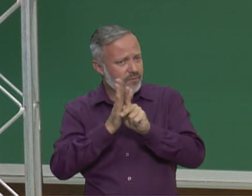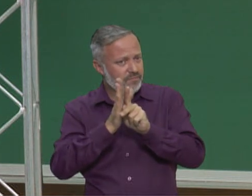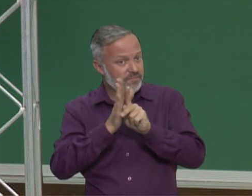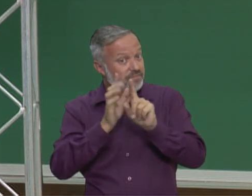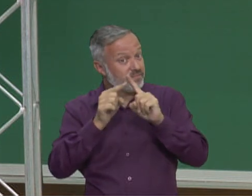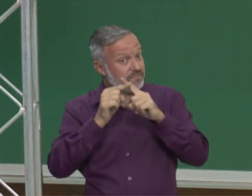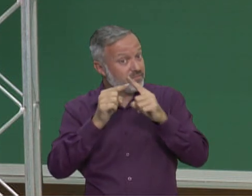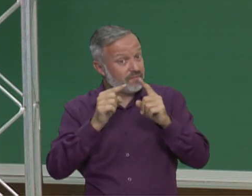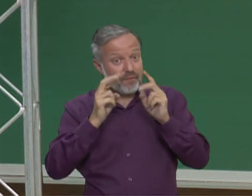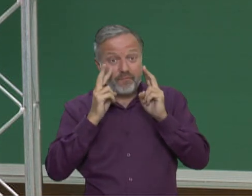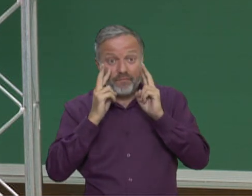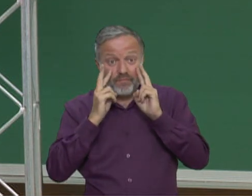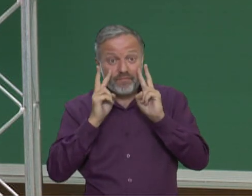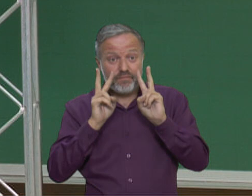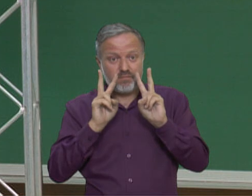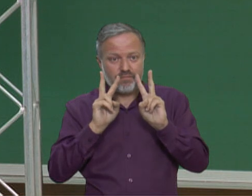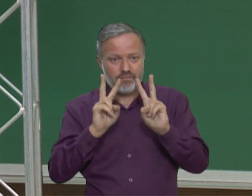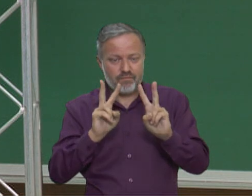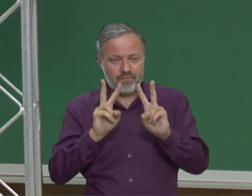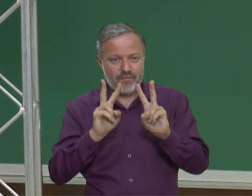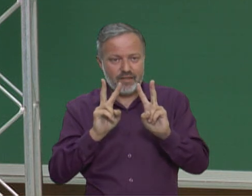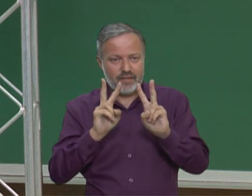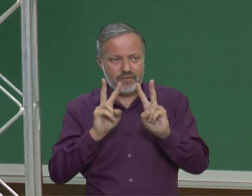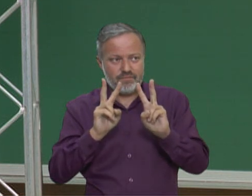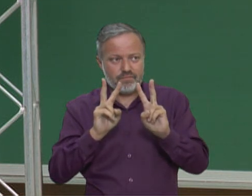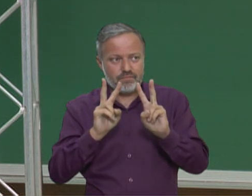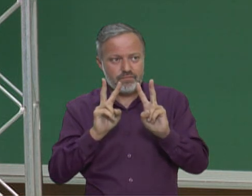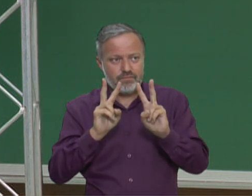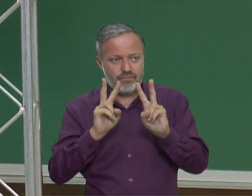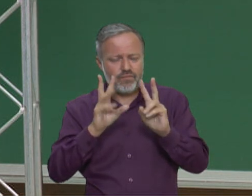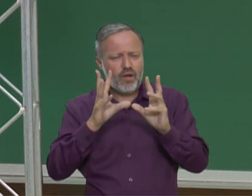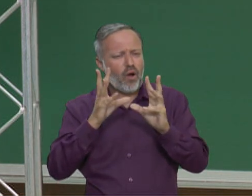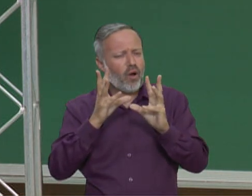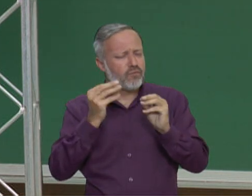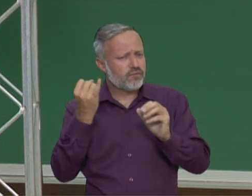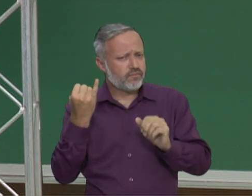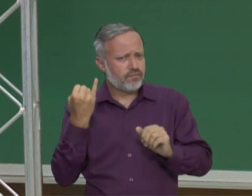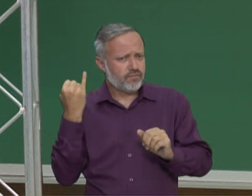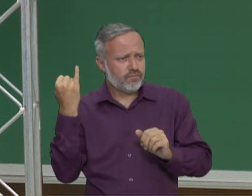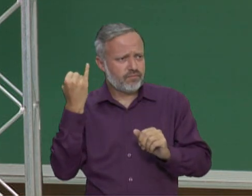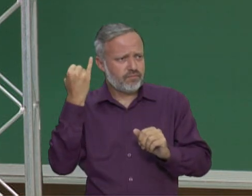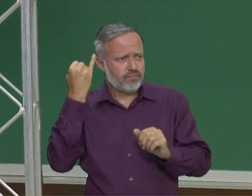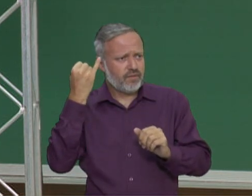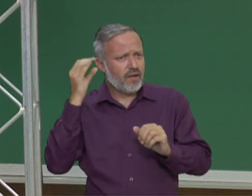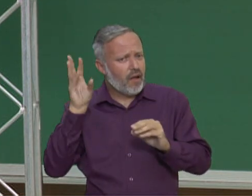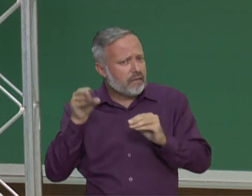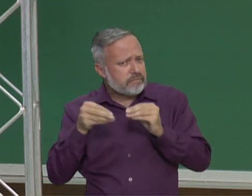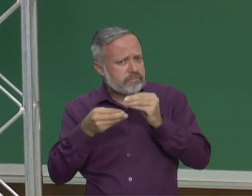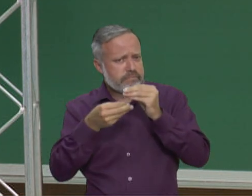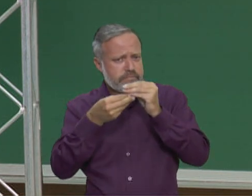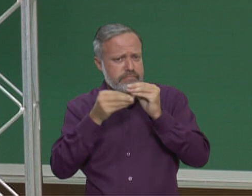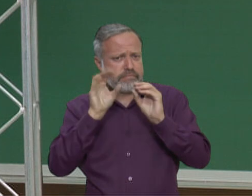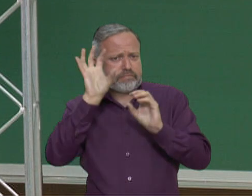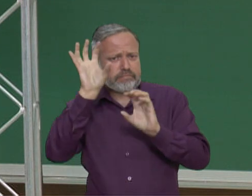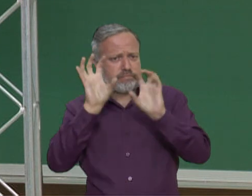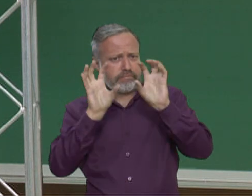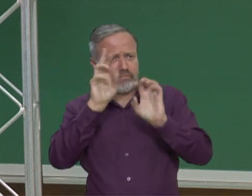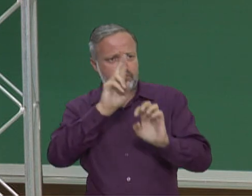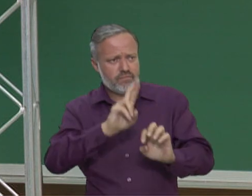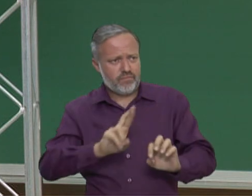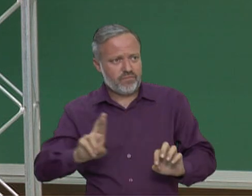já ouviu falar sobre algum deles. E um muito importante, que entra dentro de um bloco aí bem importante regional,